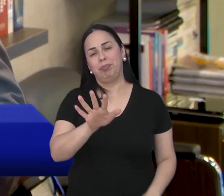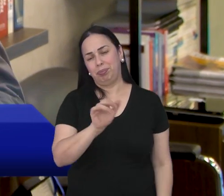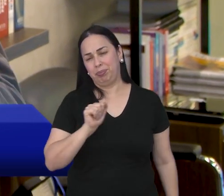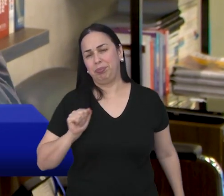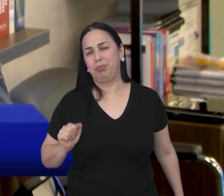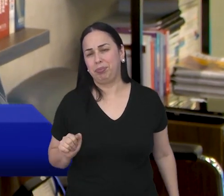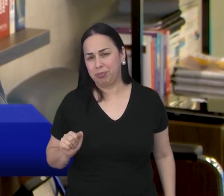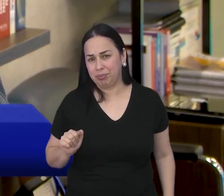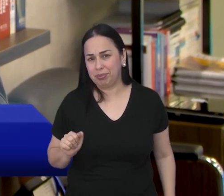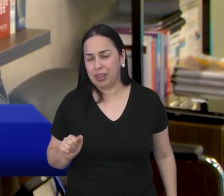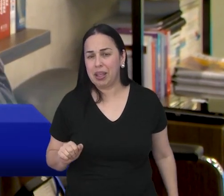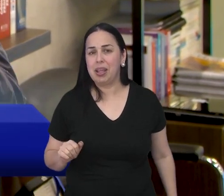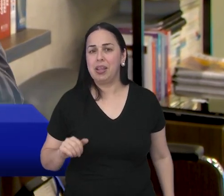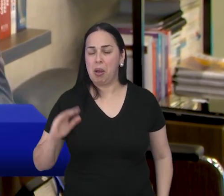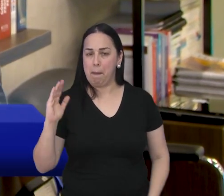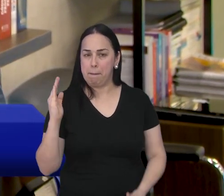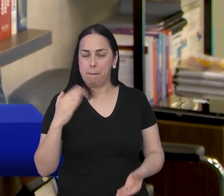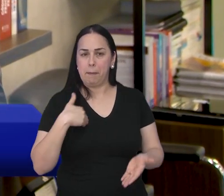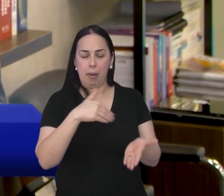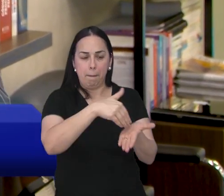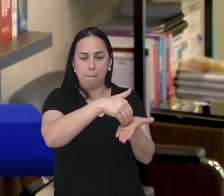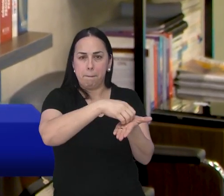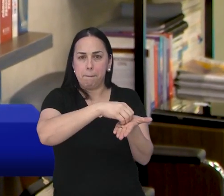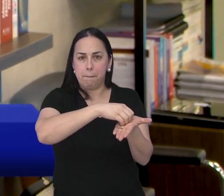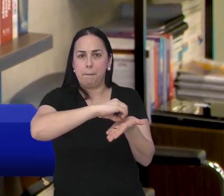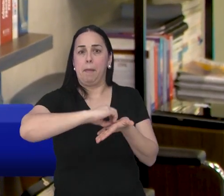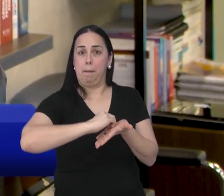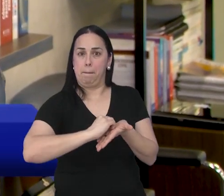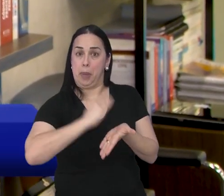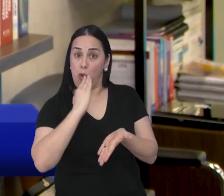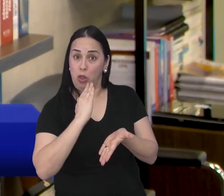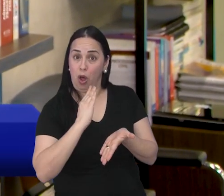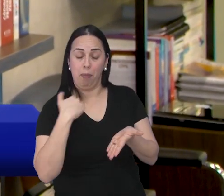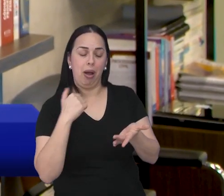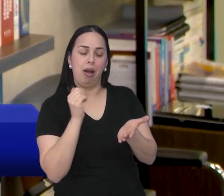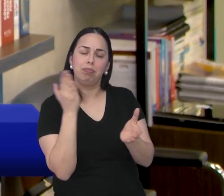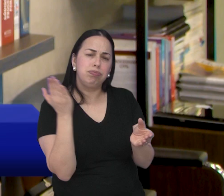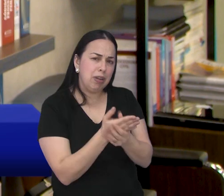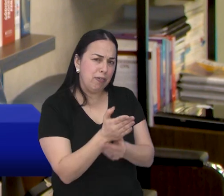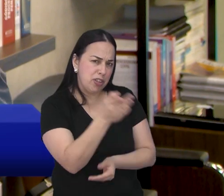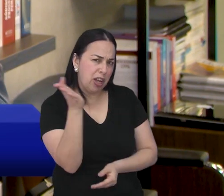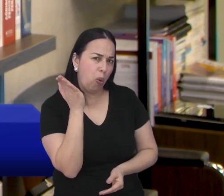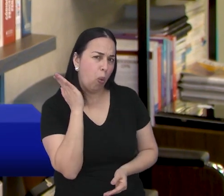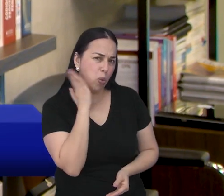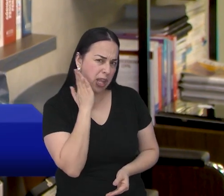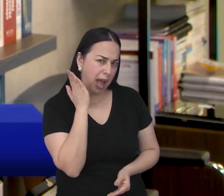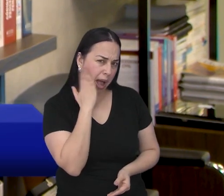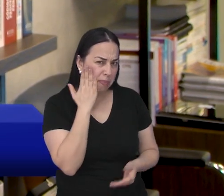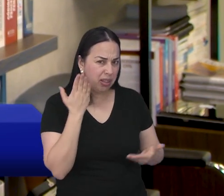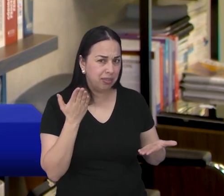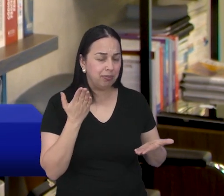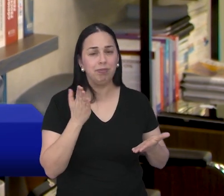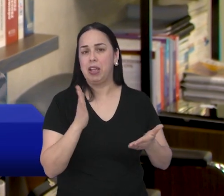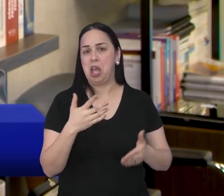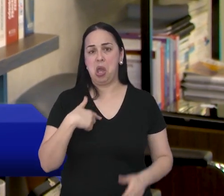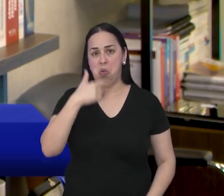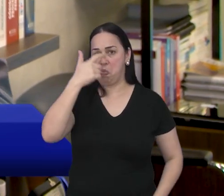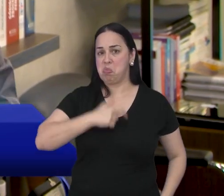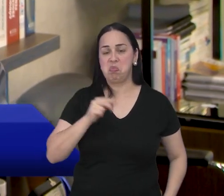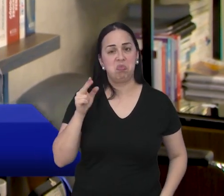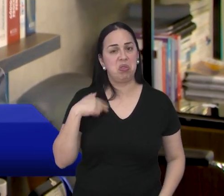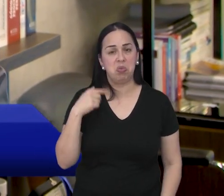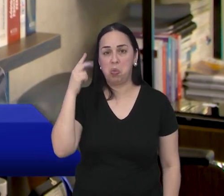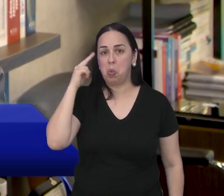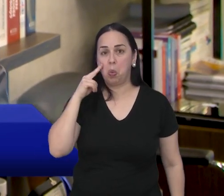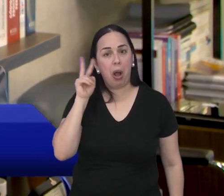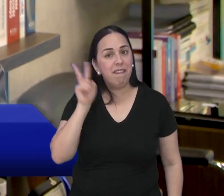Legislativo. Rescisão indireta. Você já tinha ouvido falar desse termo? O que você sabia a respeito disso, Guerra? Eu confesso